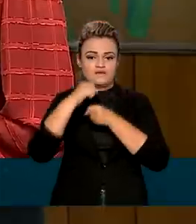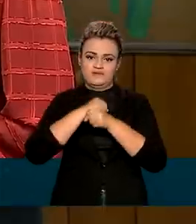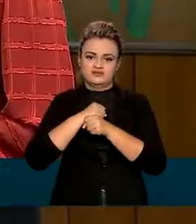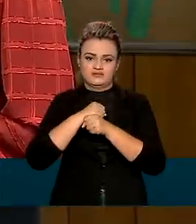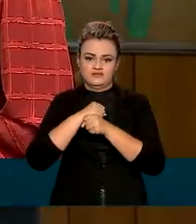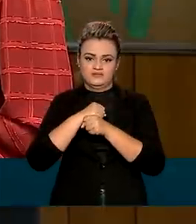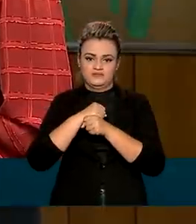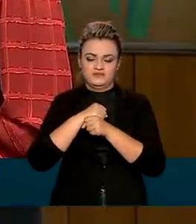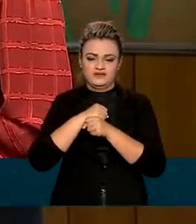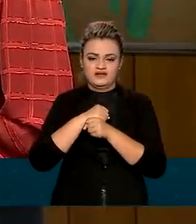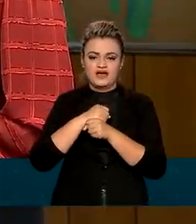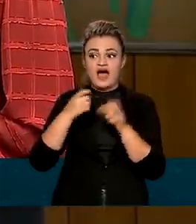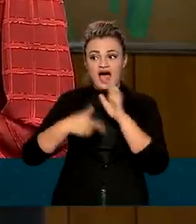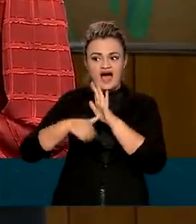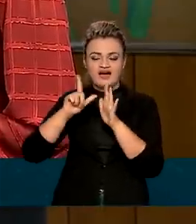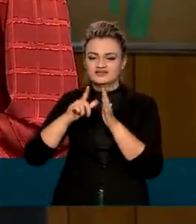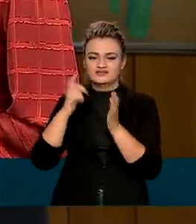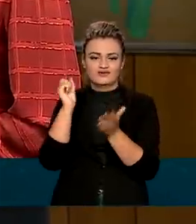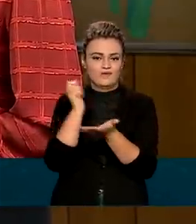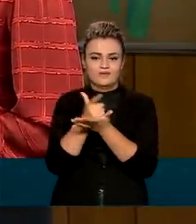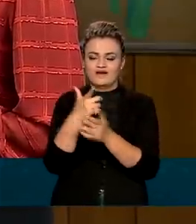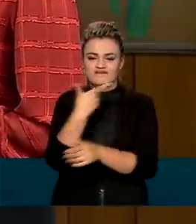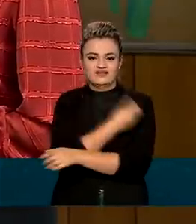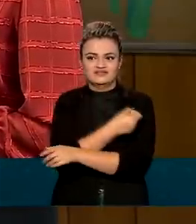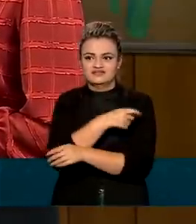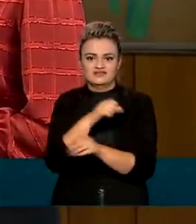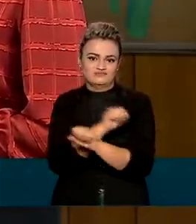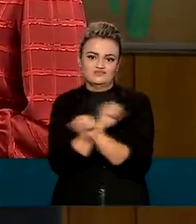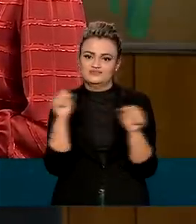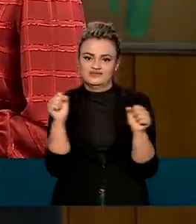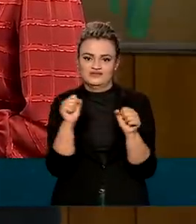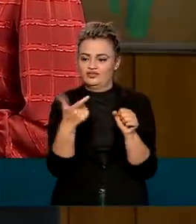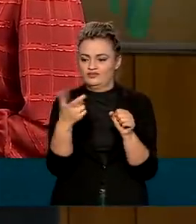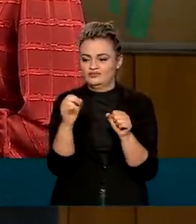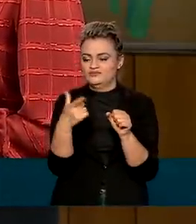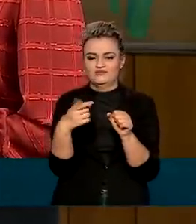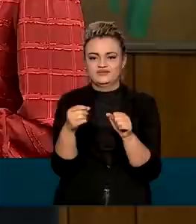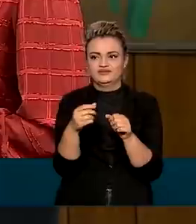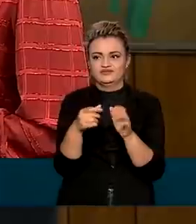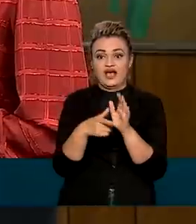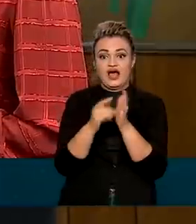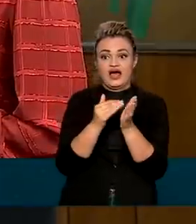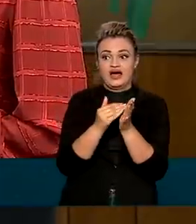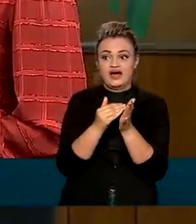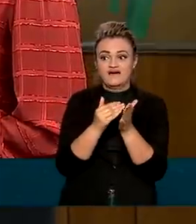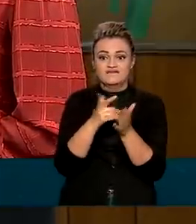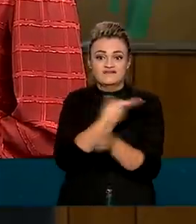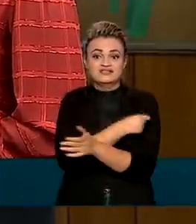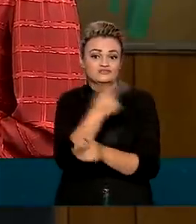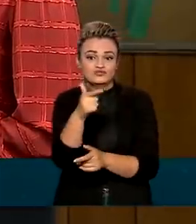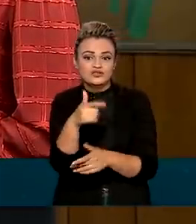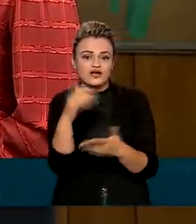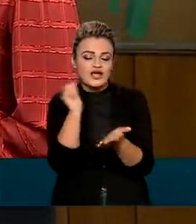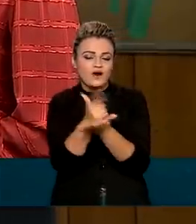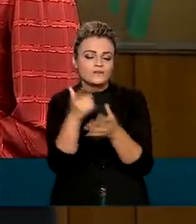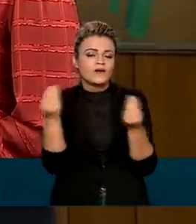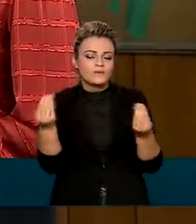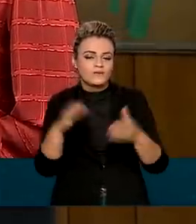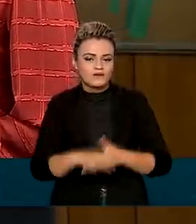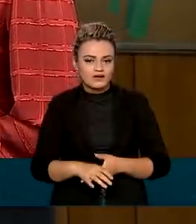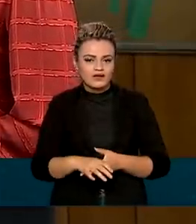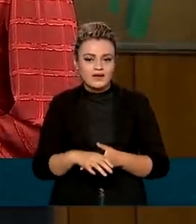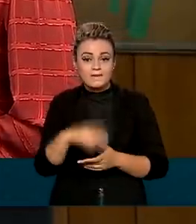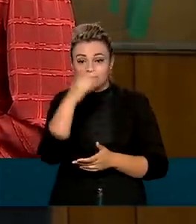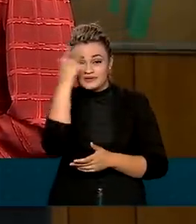passar nós não temos como comprar a vacina 2020 Até porque não tinha à disposição a primeira pessoa